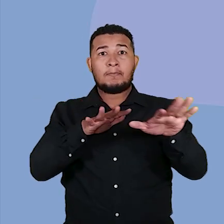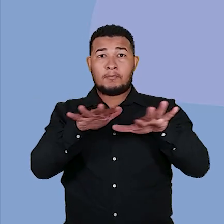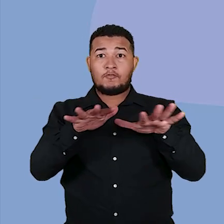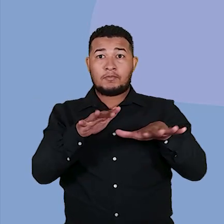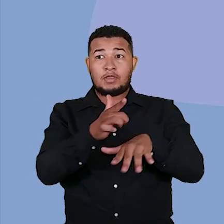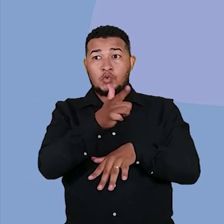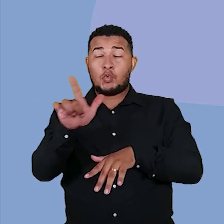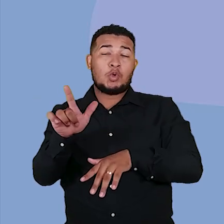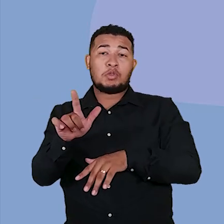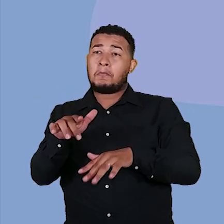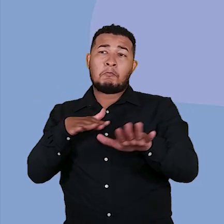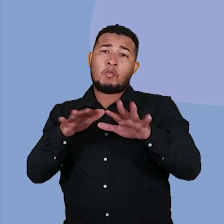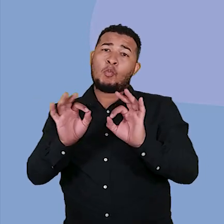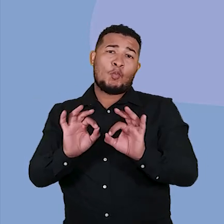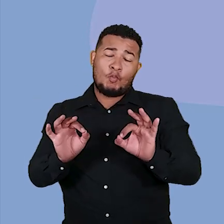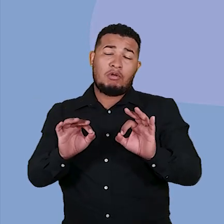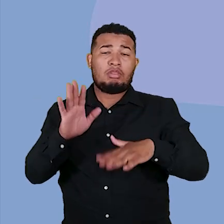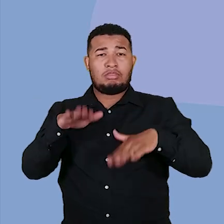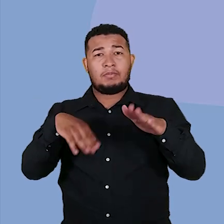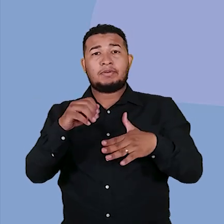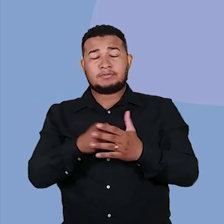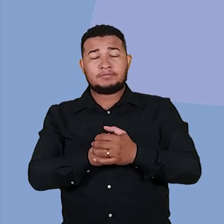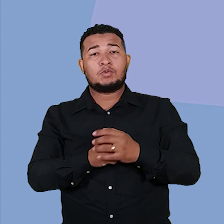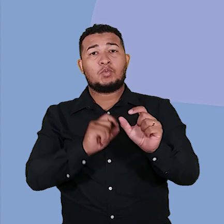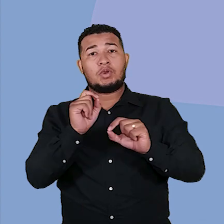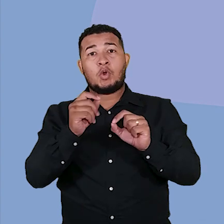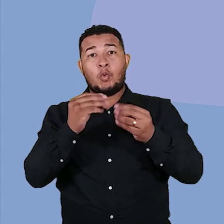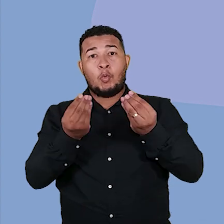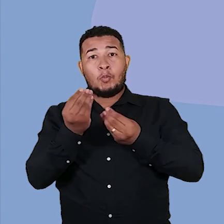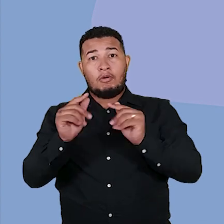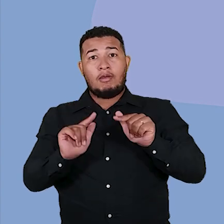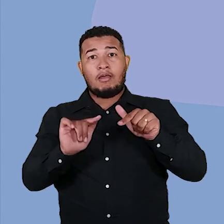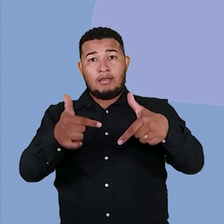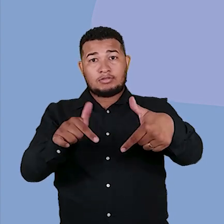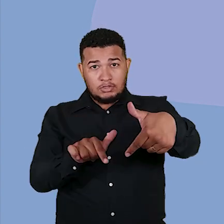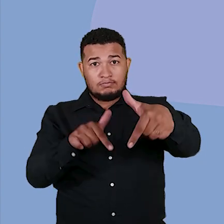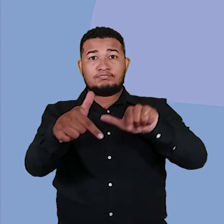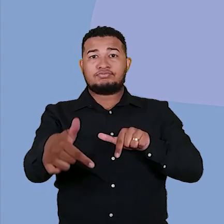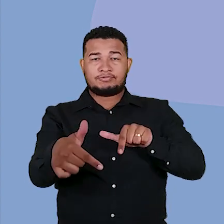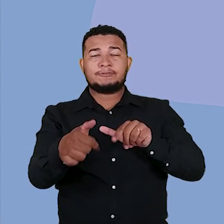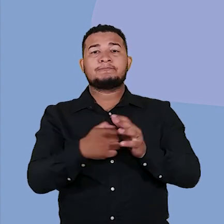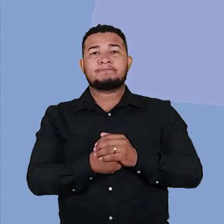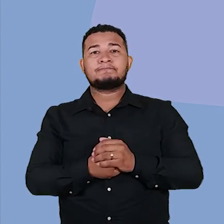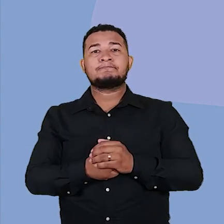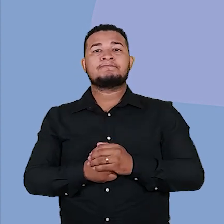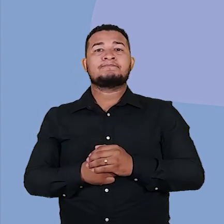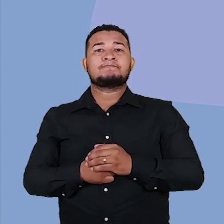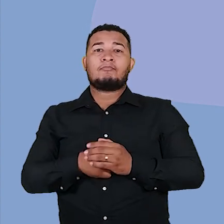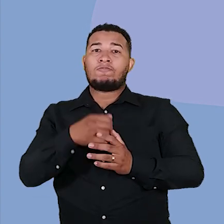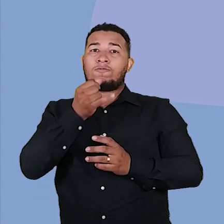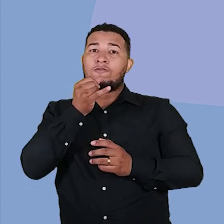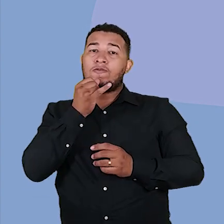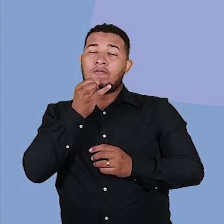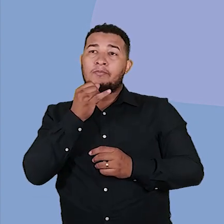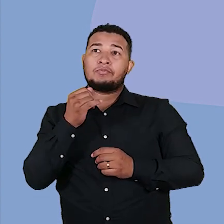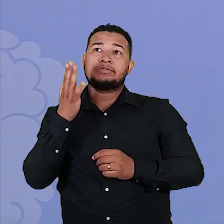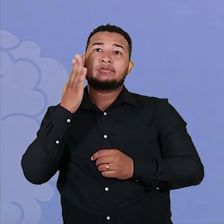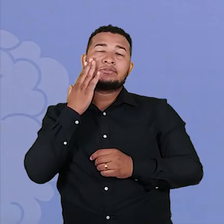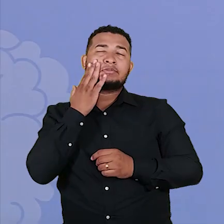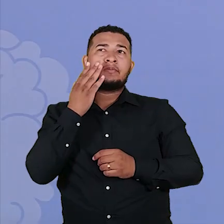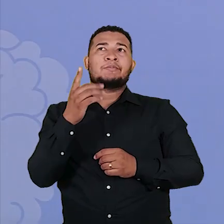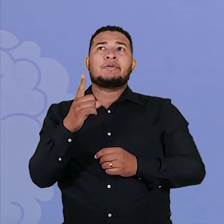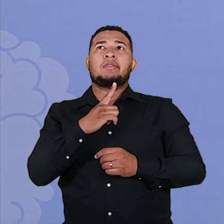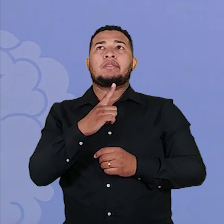entrar em movimento e o outro não também quando você tá ali fazendo ação e reação a olha só você